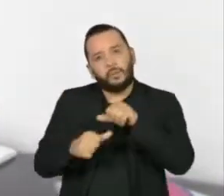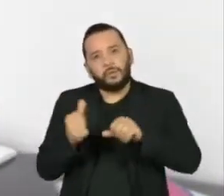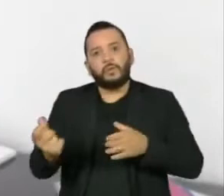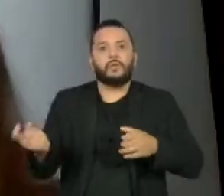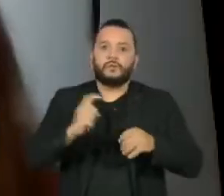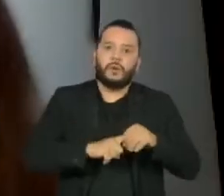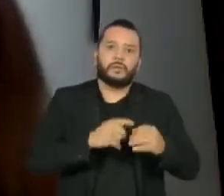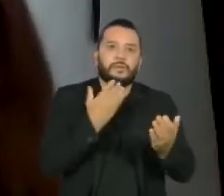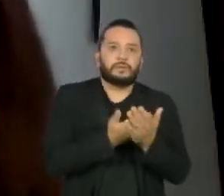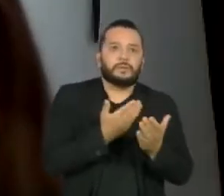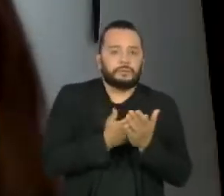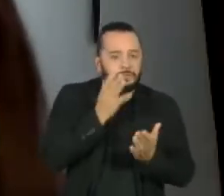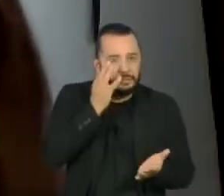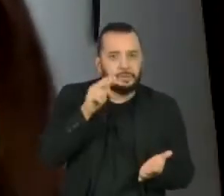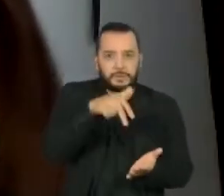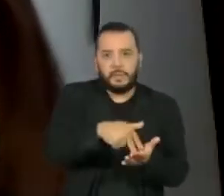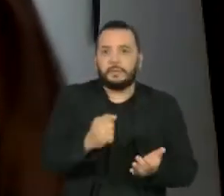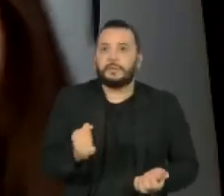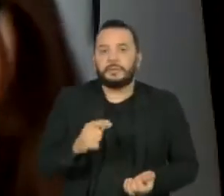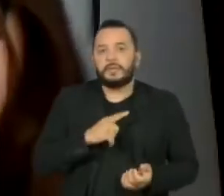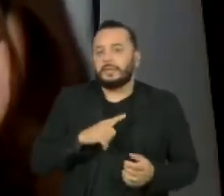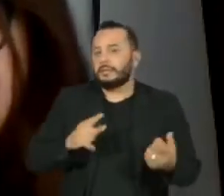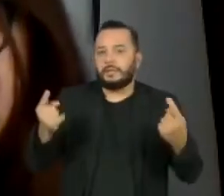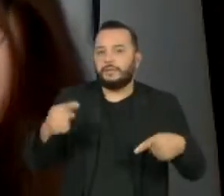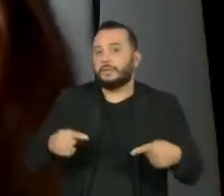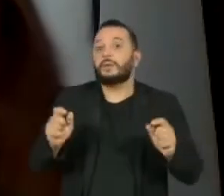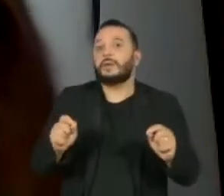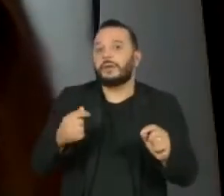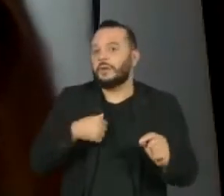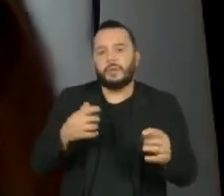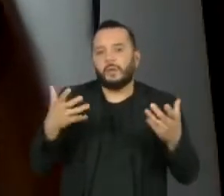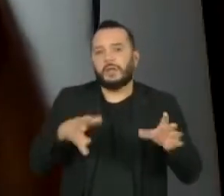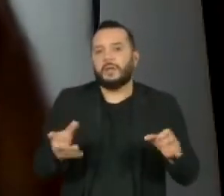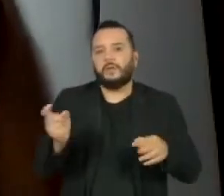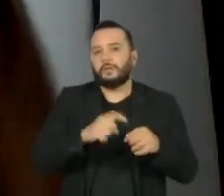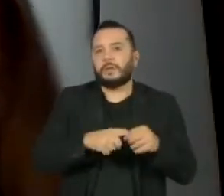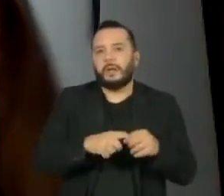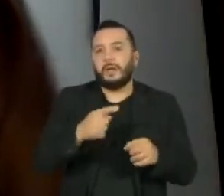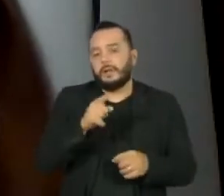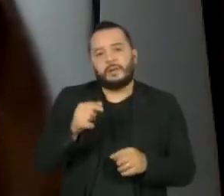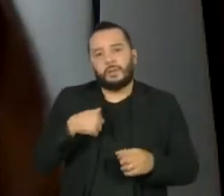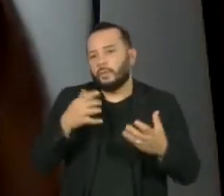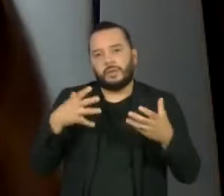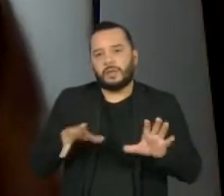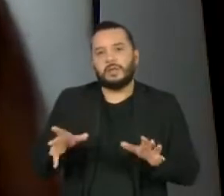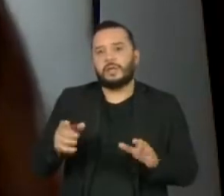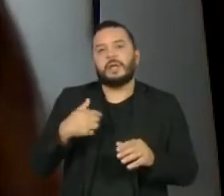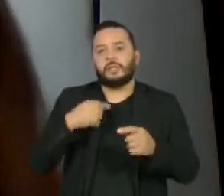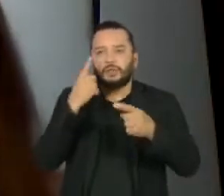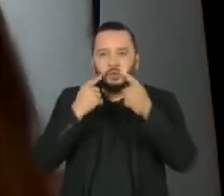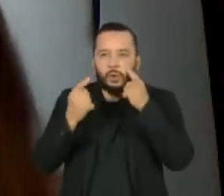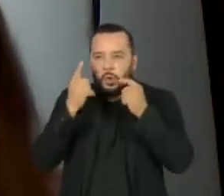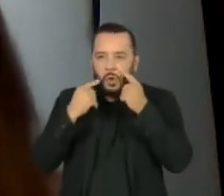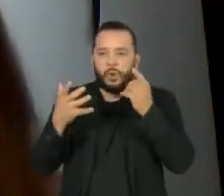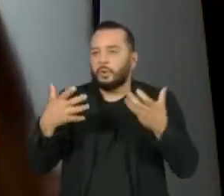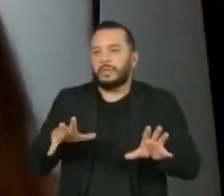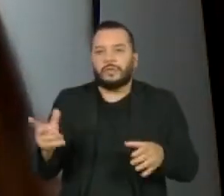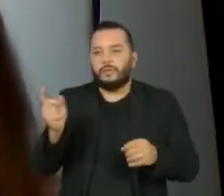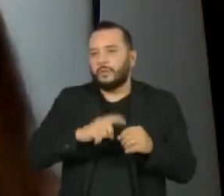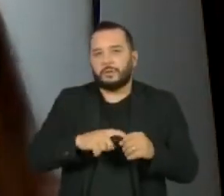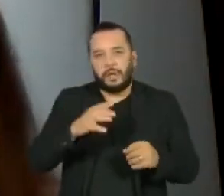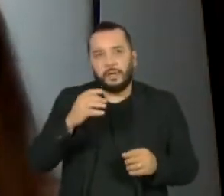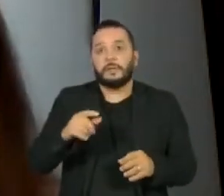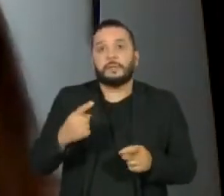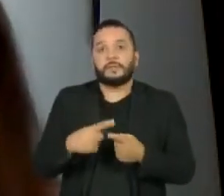voltar à escola. A maioria dos amiguinhos queriam voltar, mas ela não queria, não. Ela, no princípio, chorou. Como ela já está